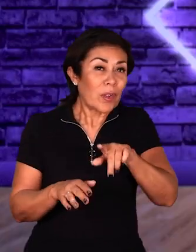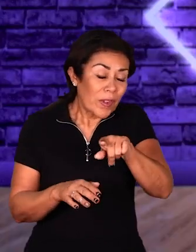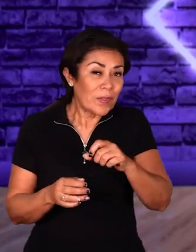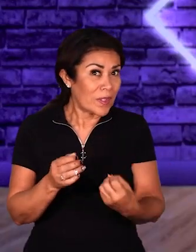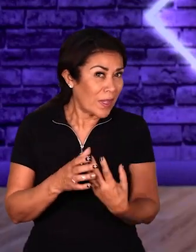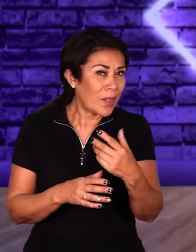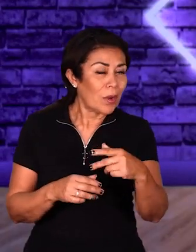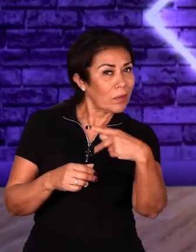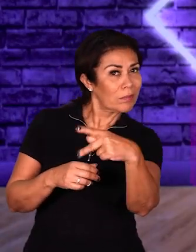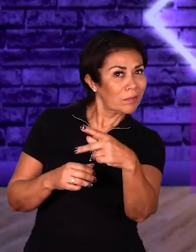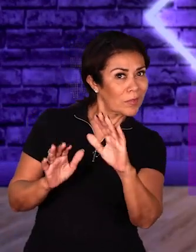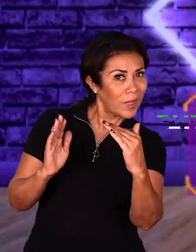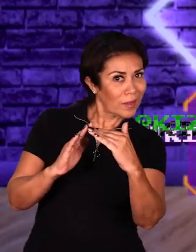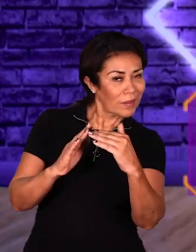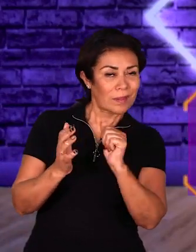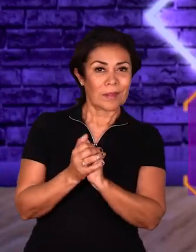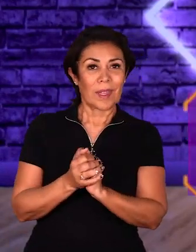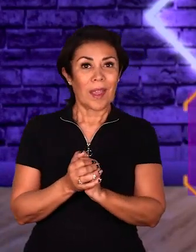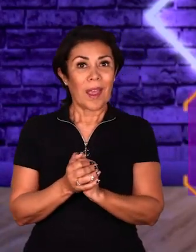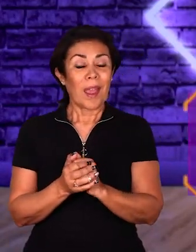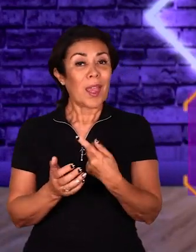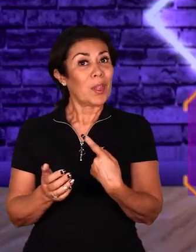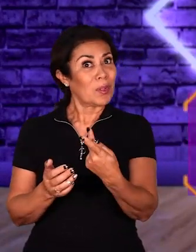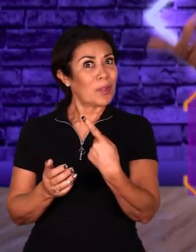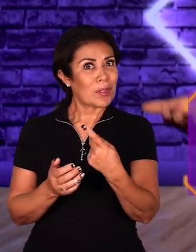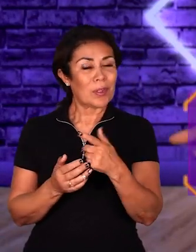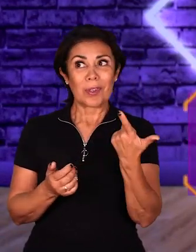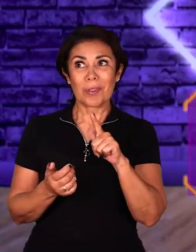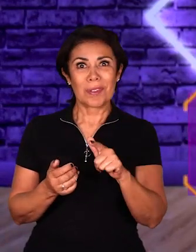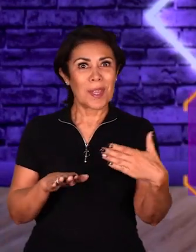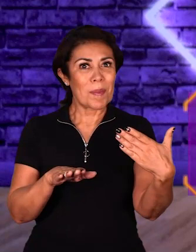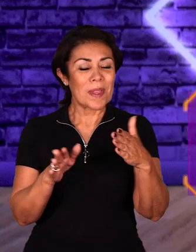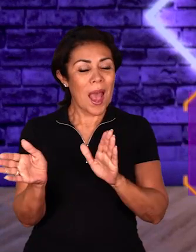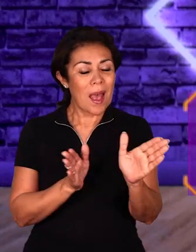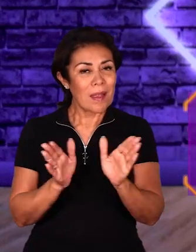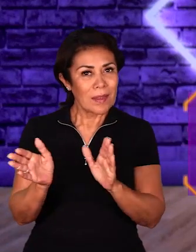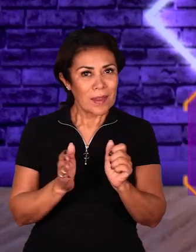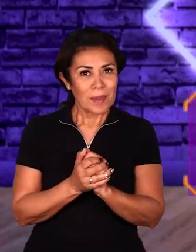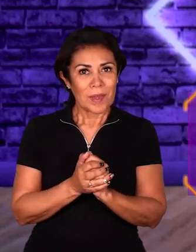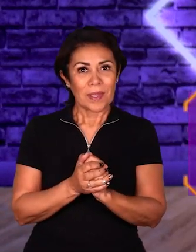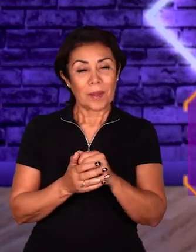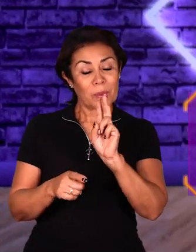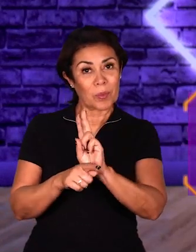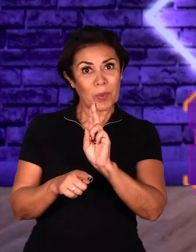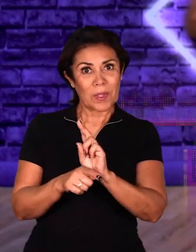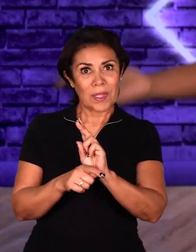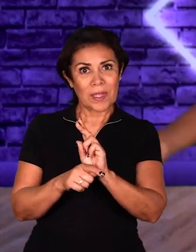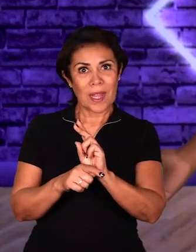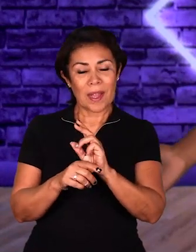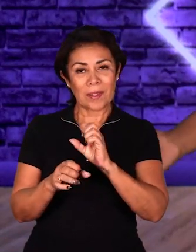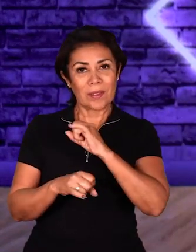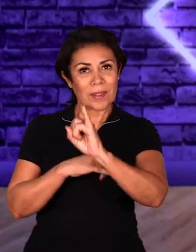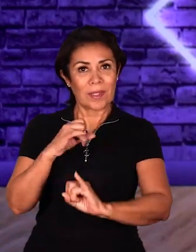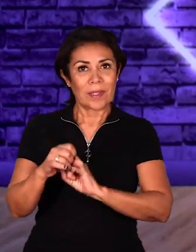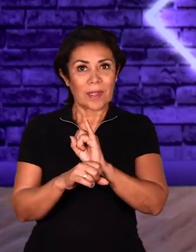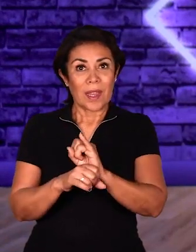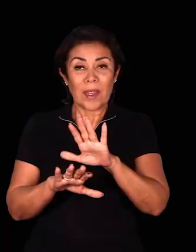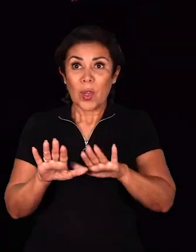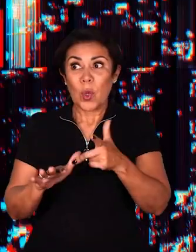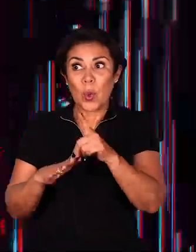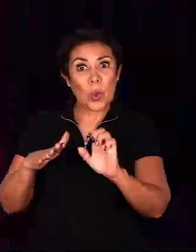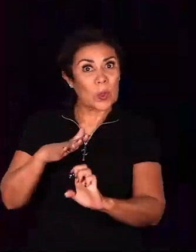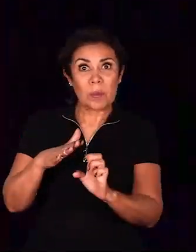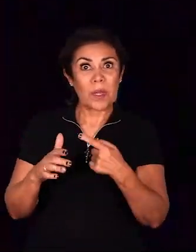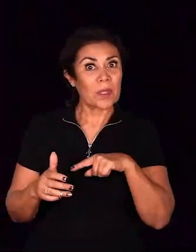você tenha desenvolvido aí. E de repente, nós podemos ter ambos acessíveis por uma assistente virtual feita por uma grande empresa que a gente nem